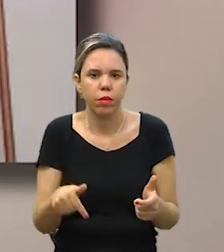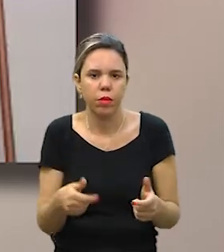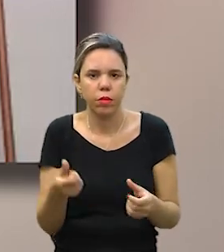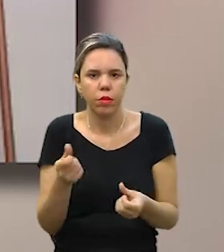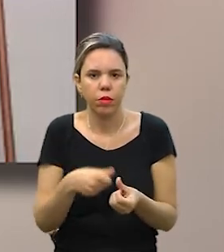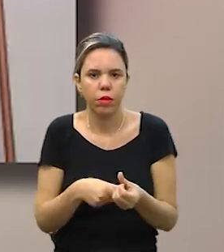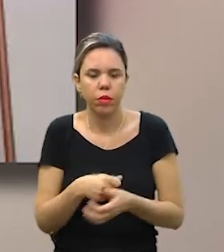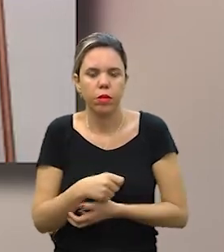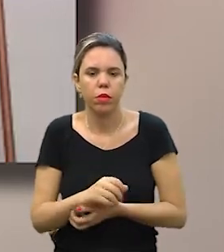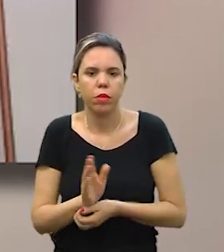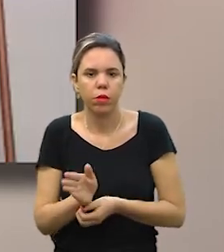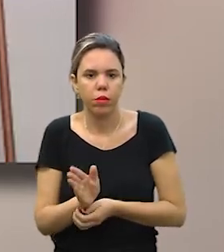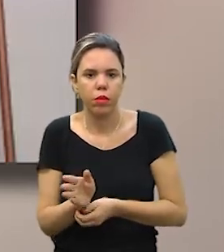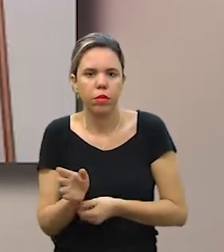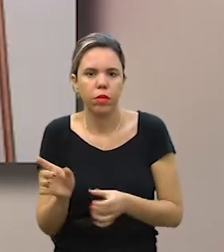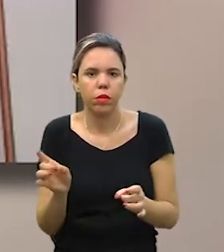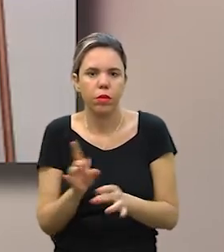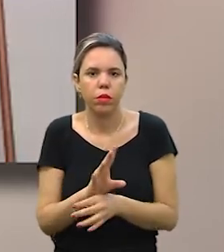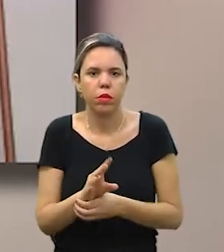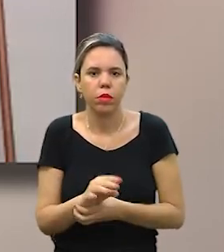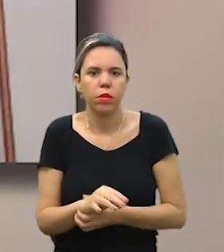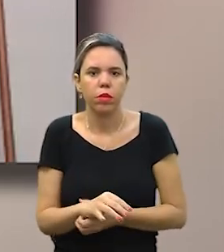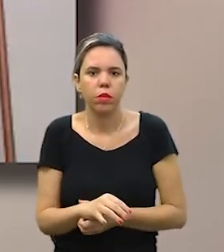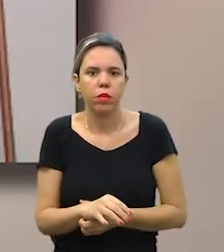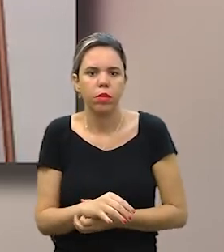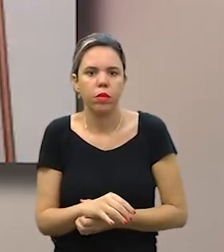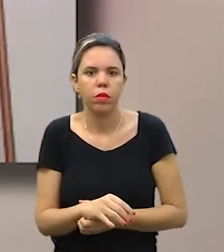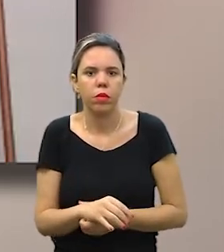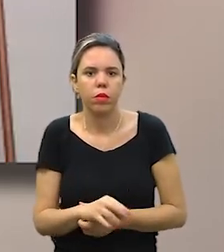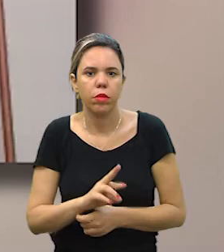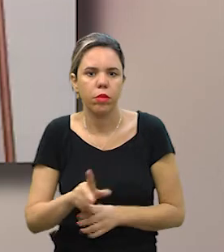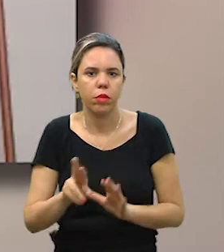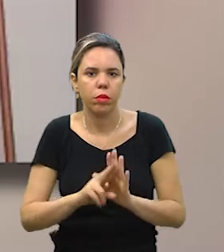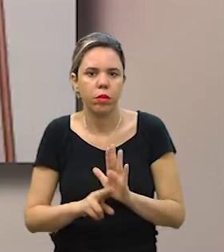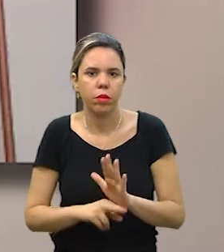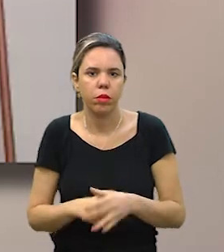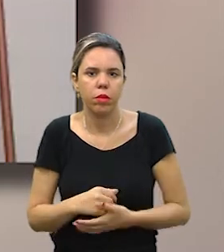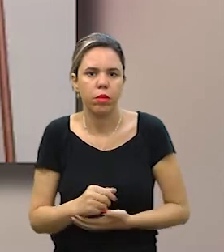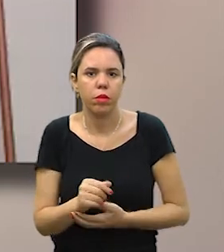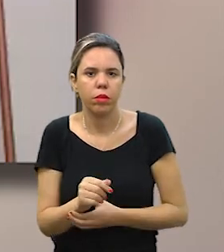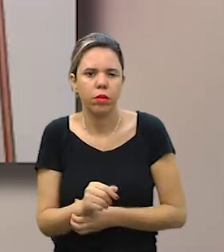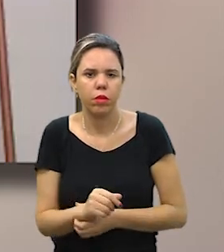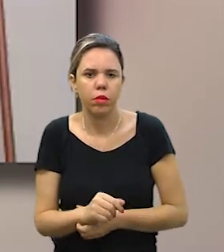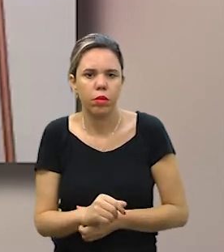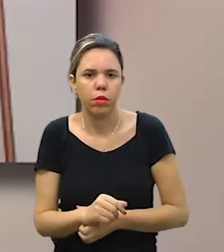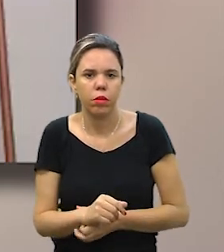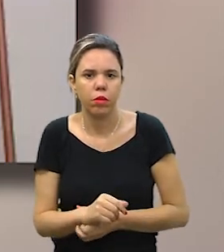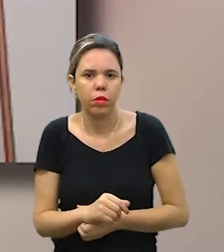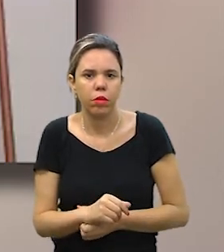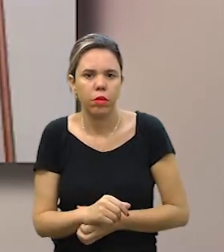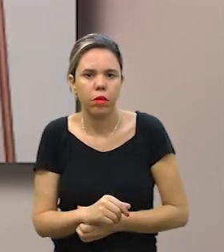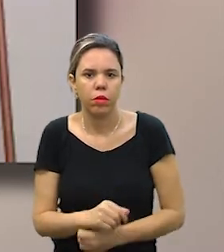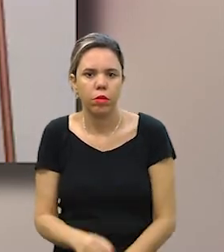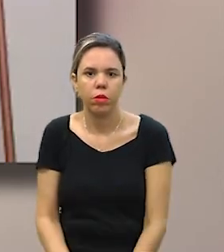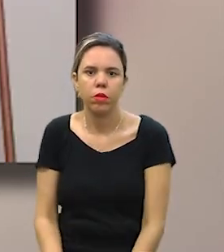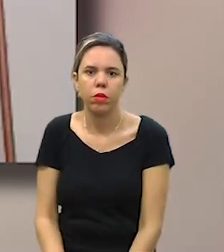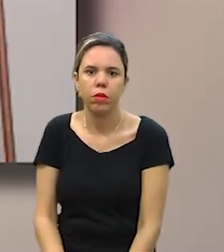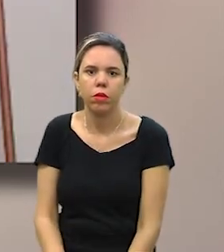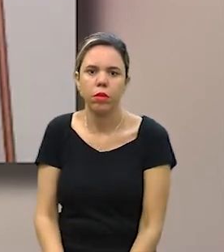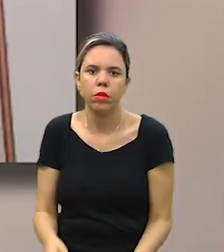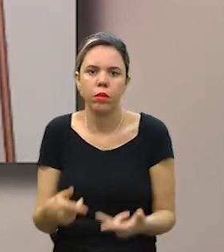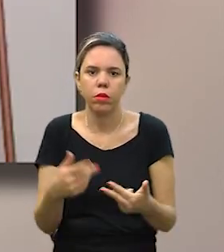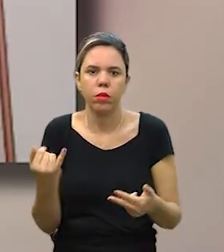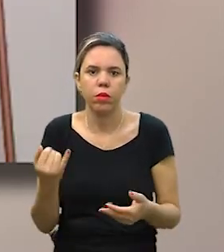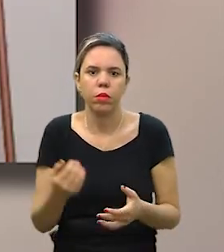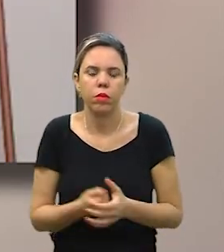maioria, é no 6º mês que eles já estão prontos, mas não é regra, né? E uma